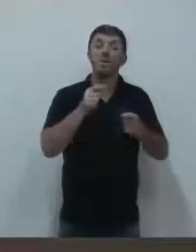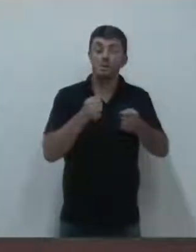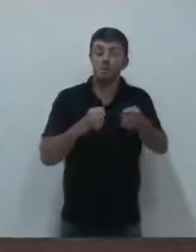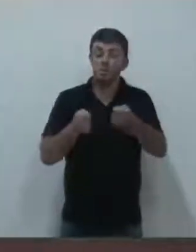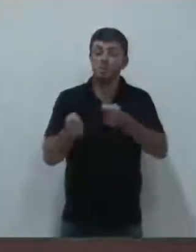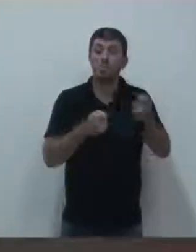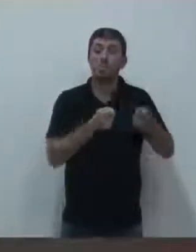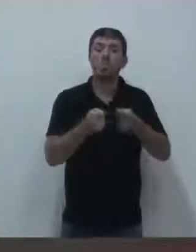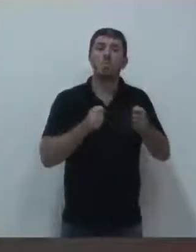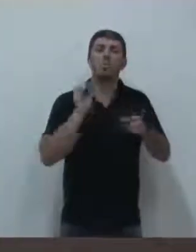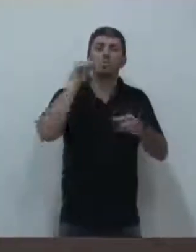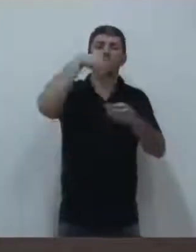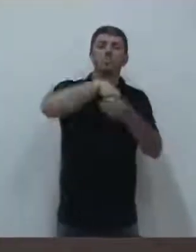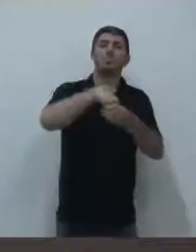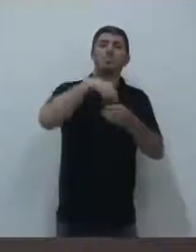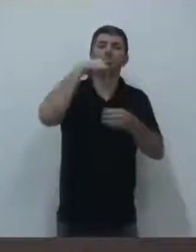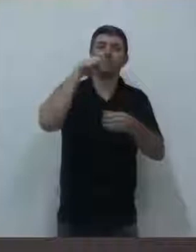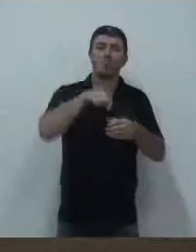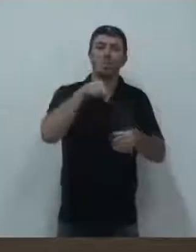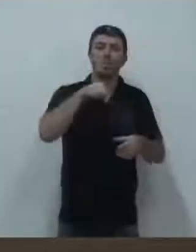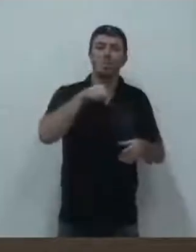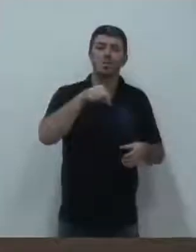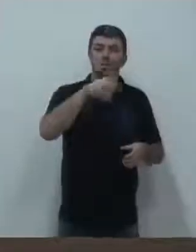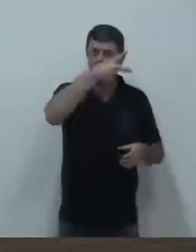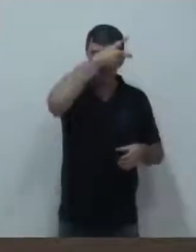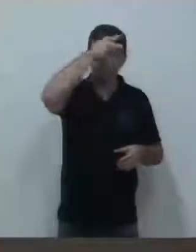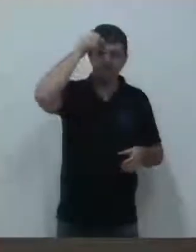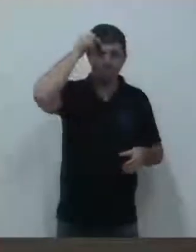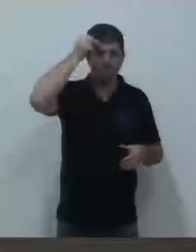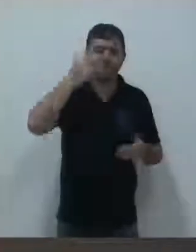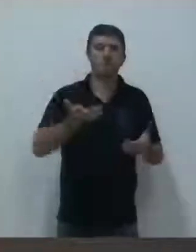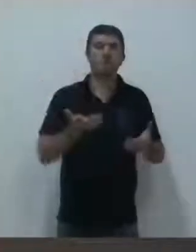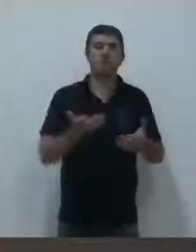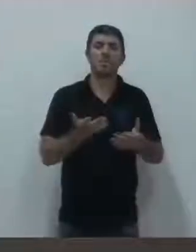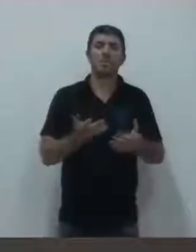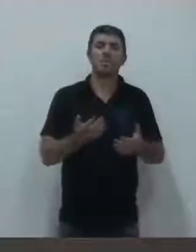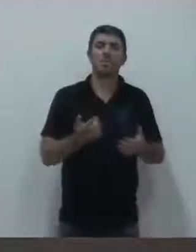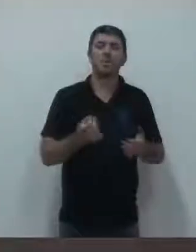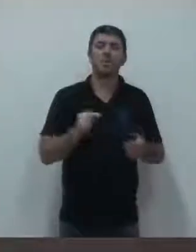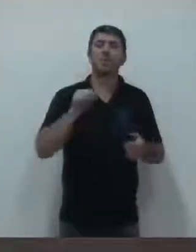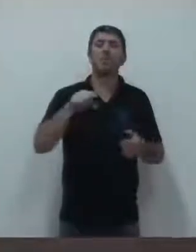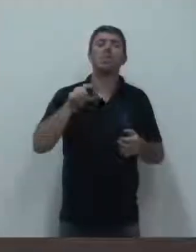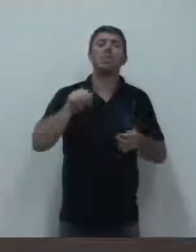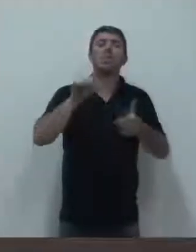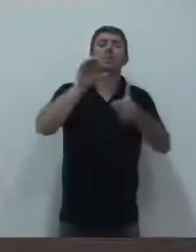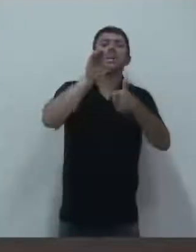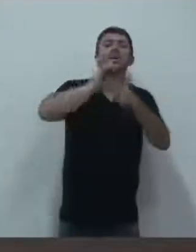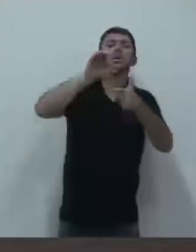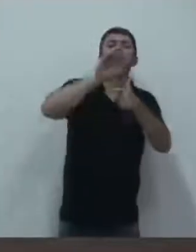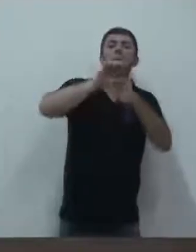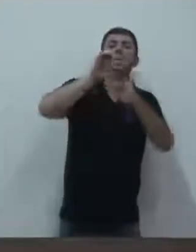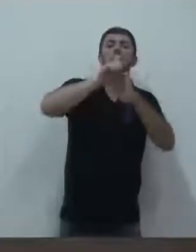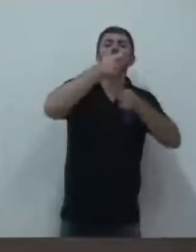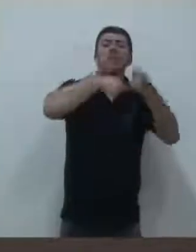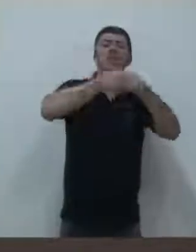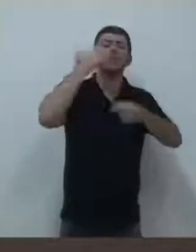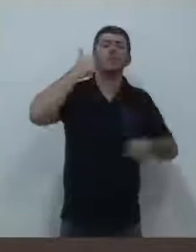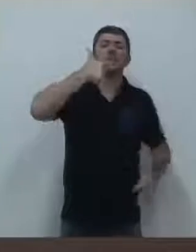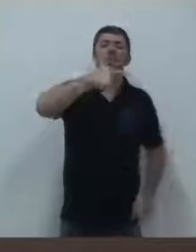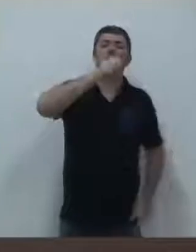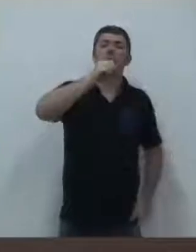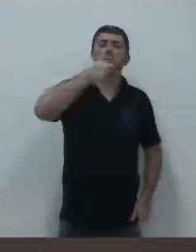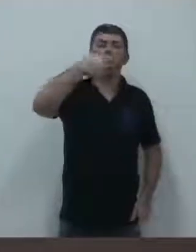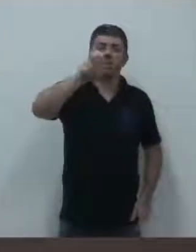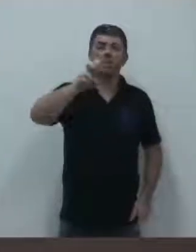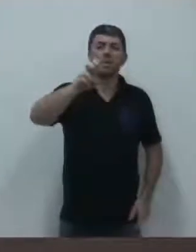pergunto, o que é o poder... Em 2015, o que a crise econômica interfere em você não fazer um controle